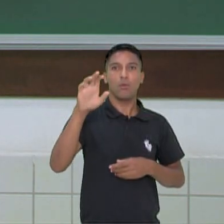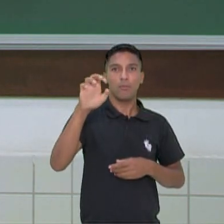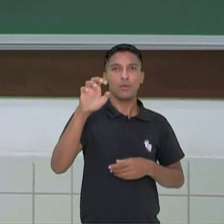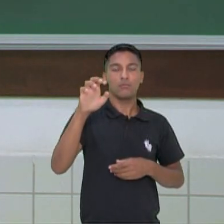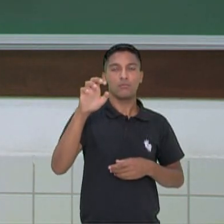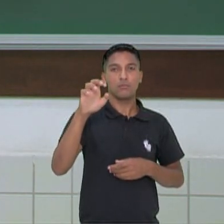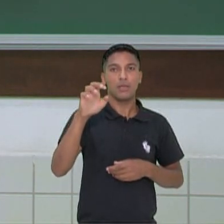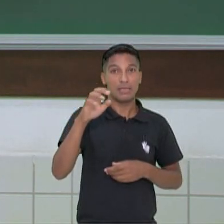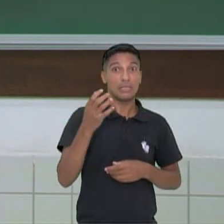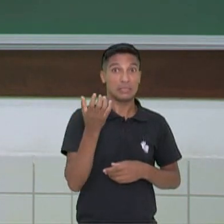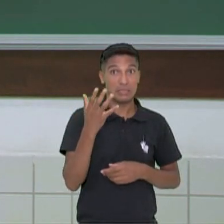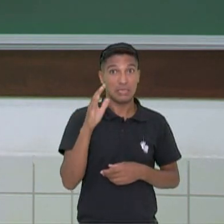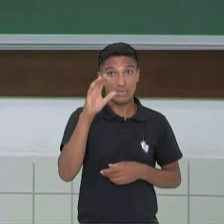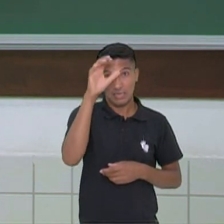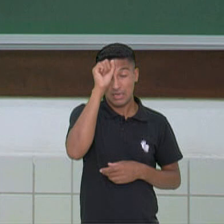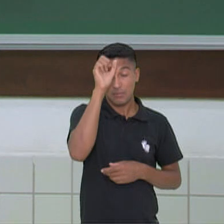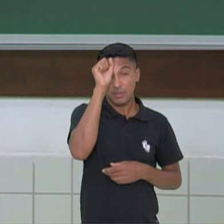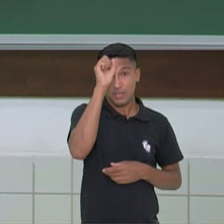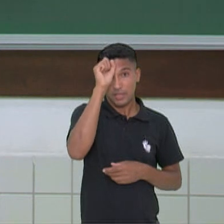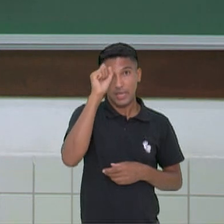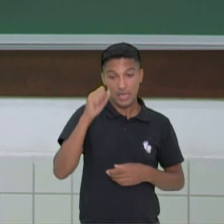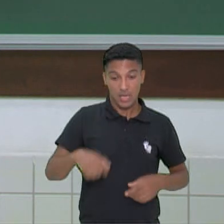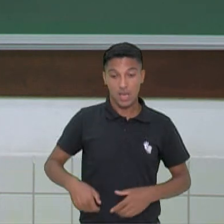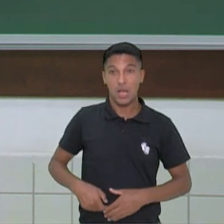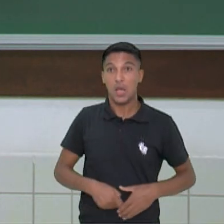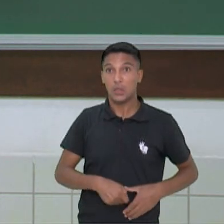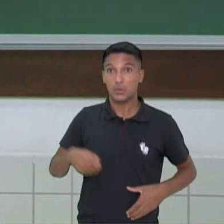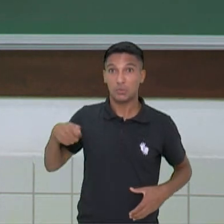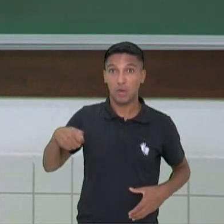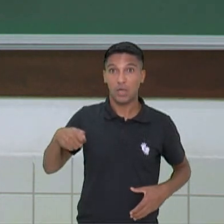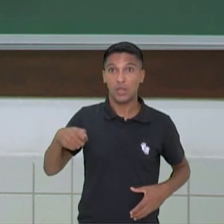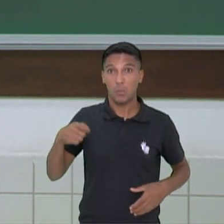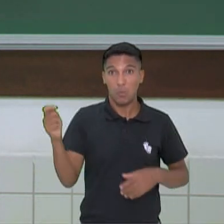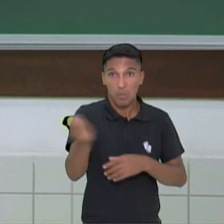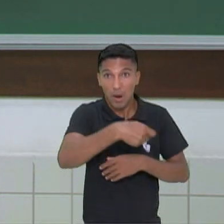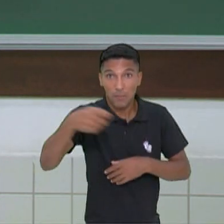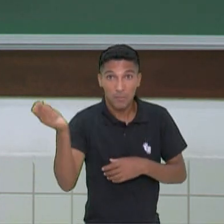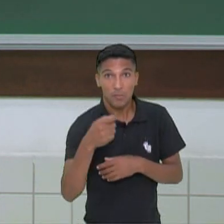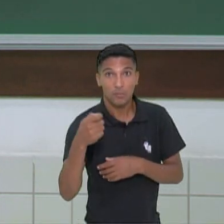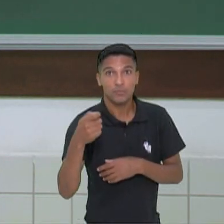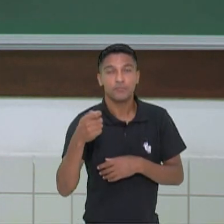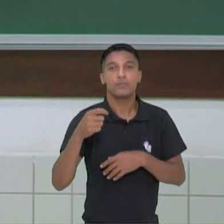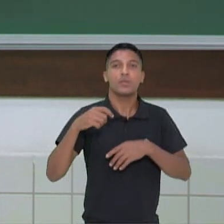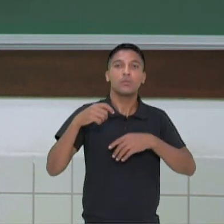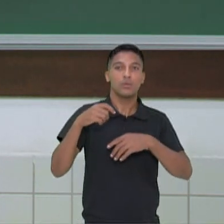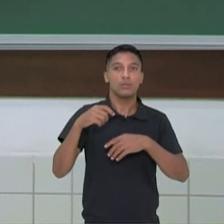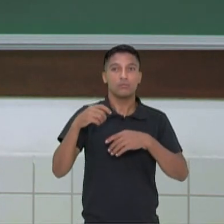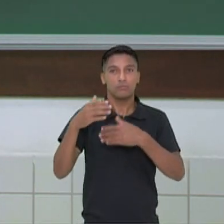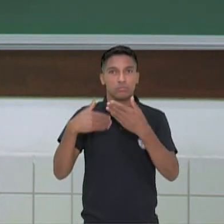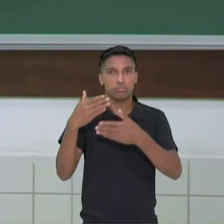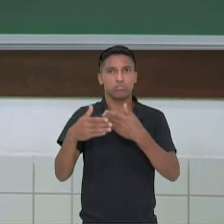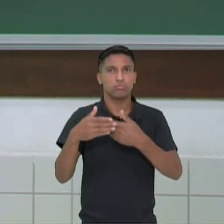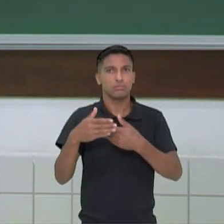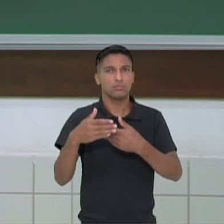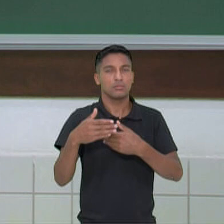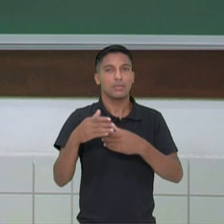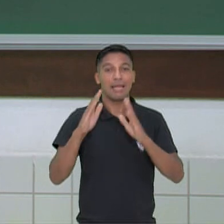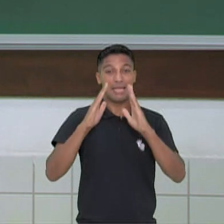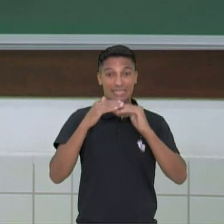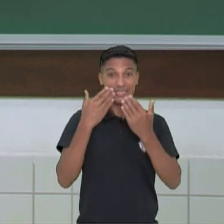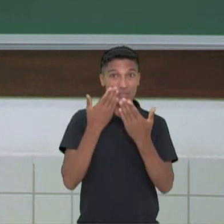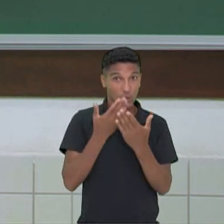esgrima né queriam aprender a lutar com espadas né Então ela foi desenvolvido uma técnica e uma